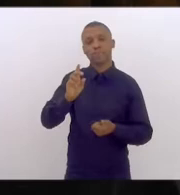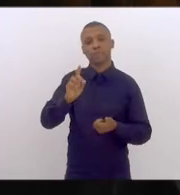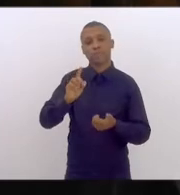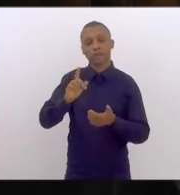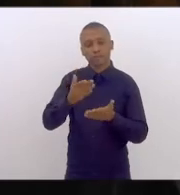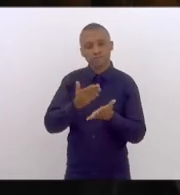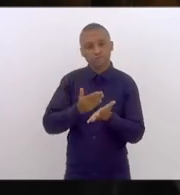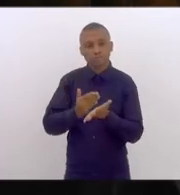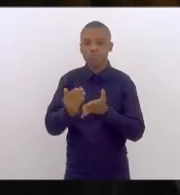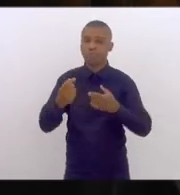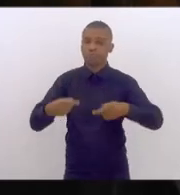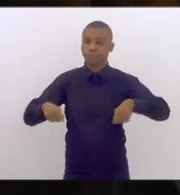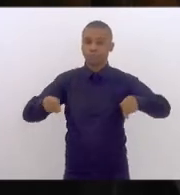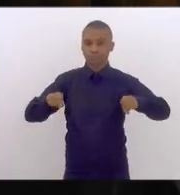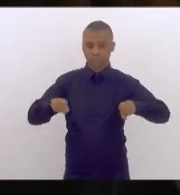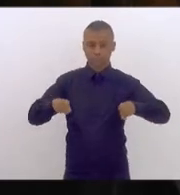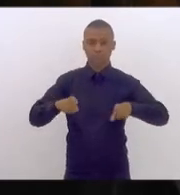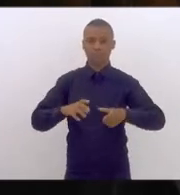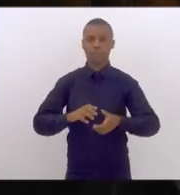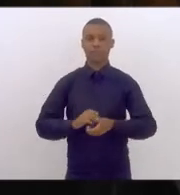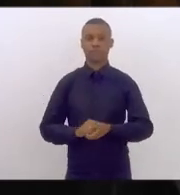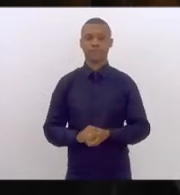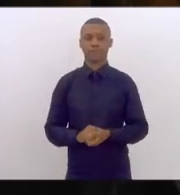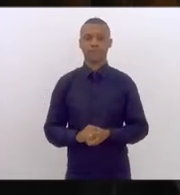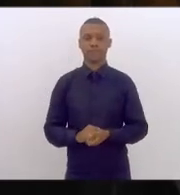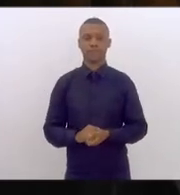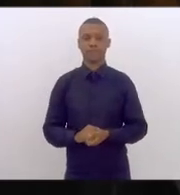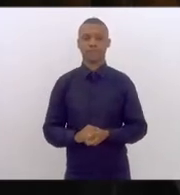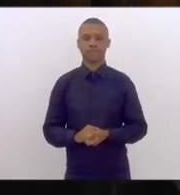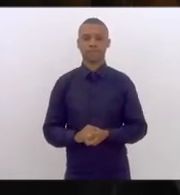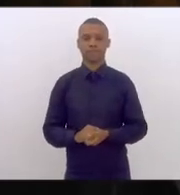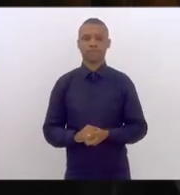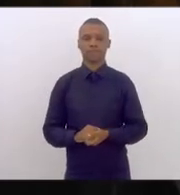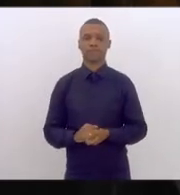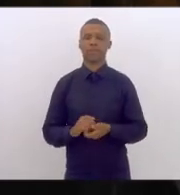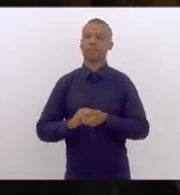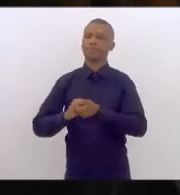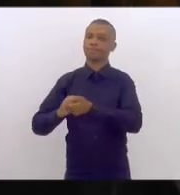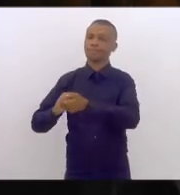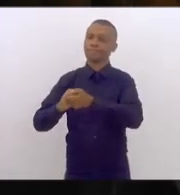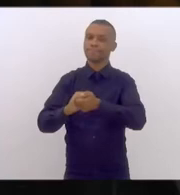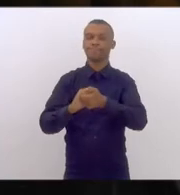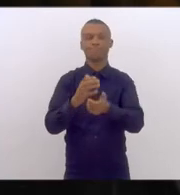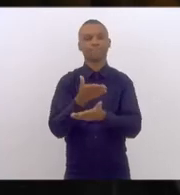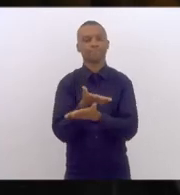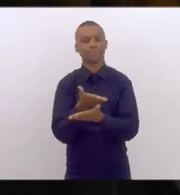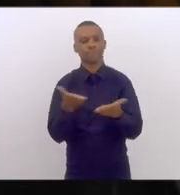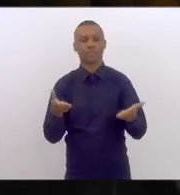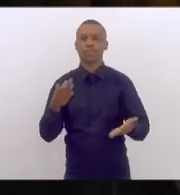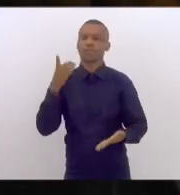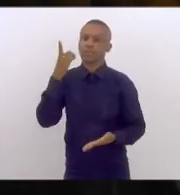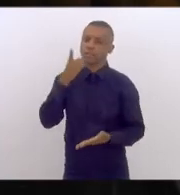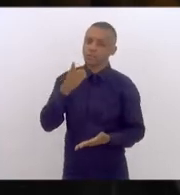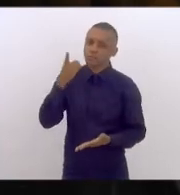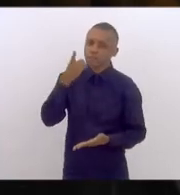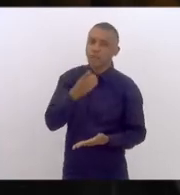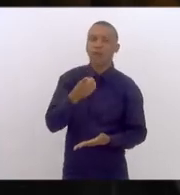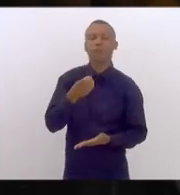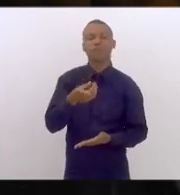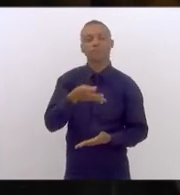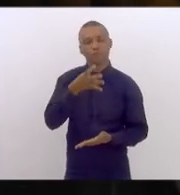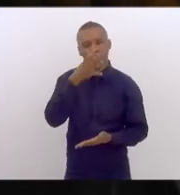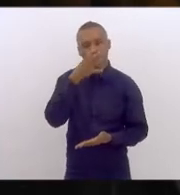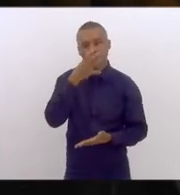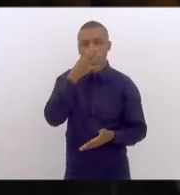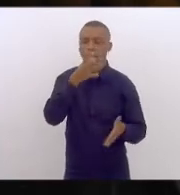o expediente inicial senhoras e senhores deputados que nos